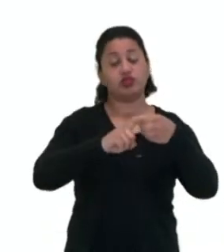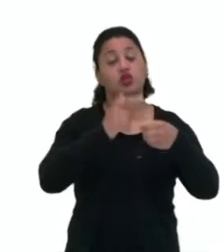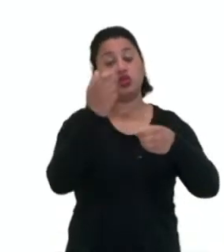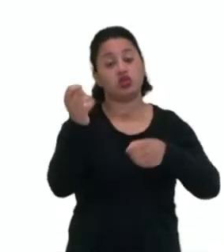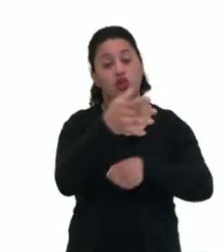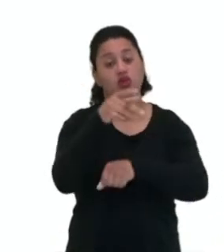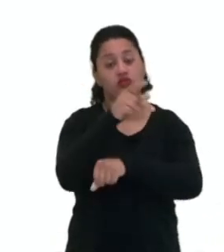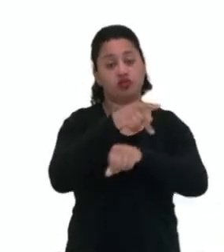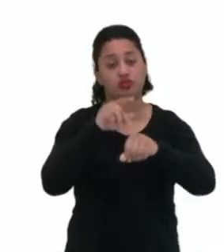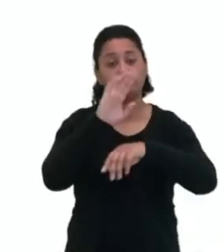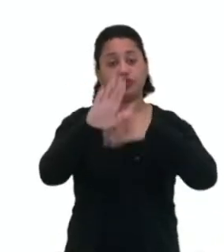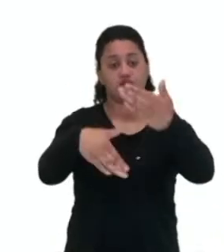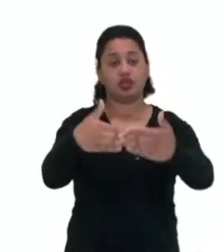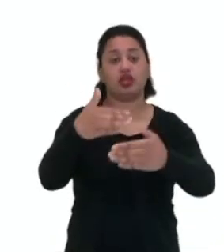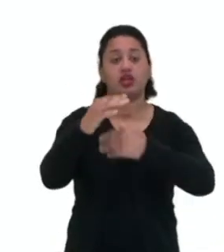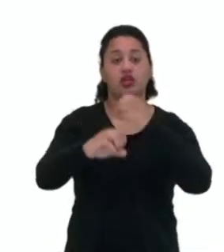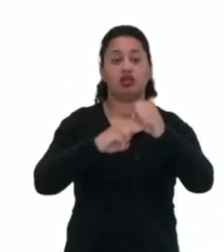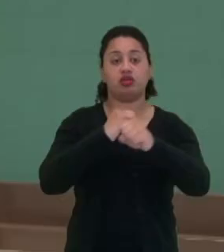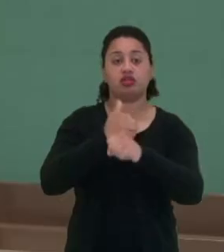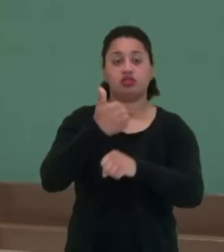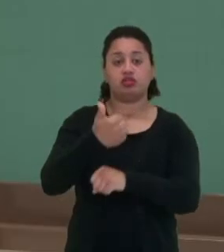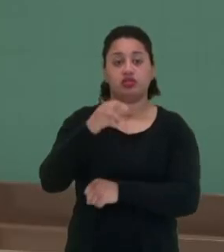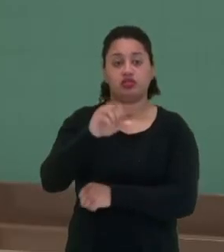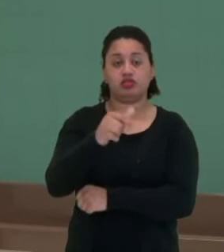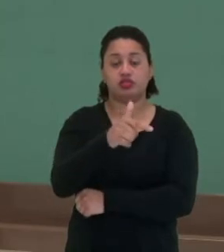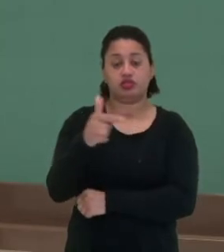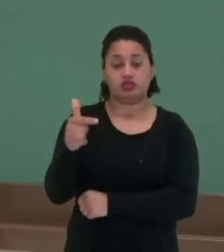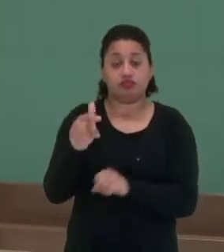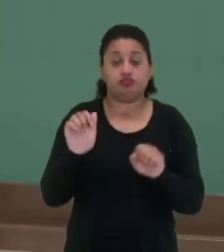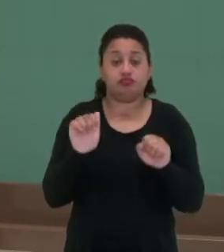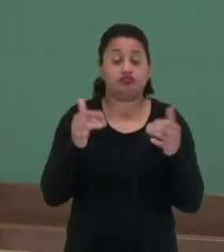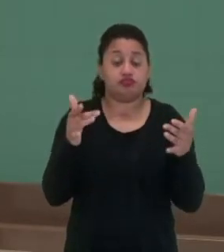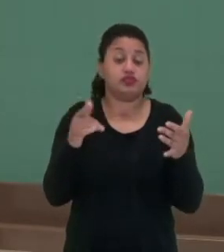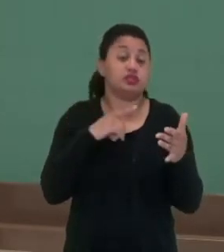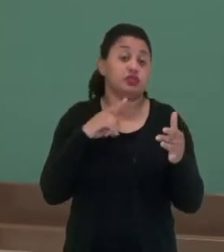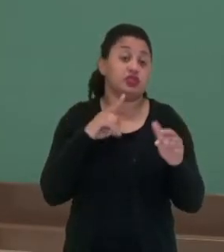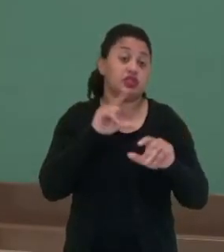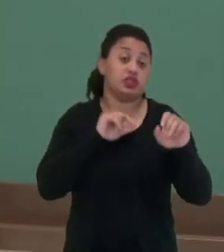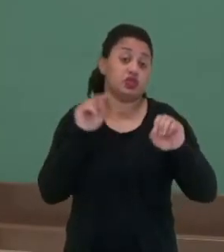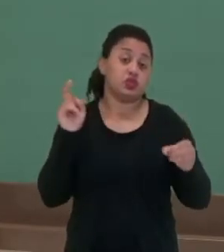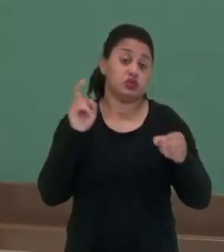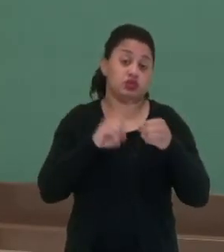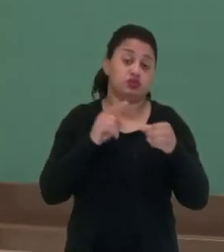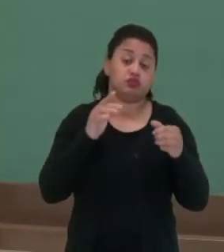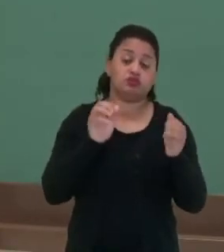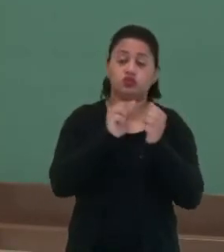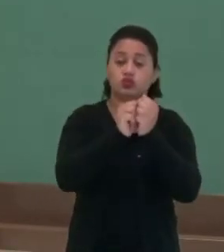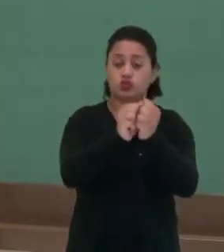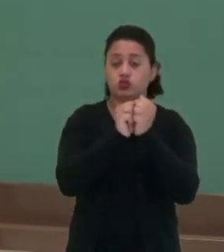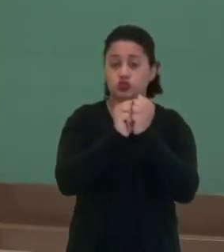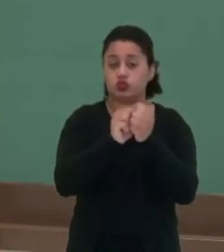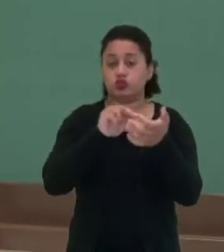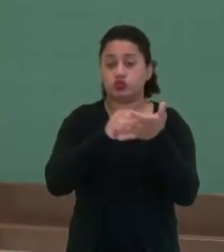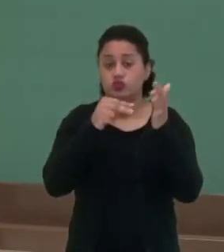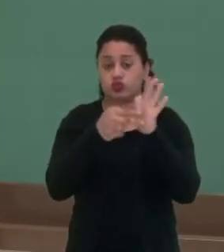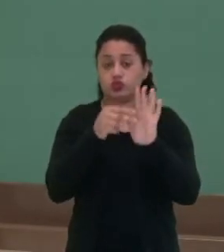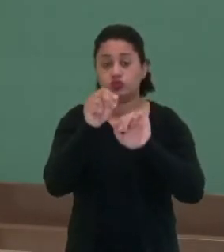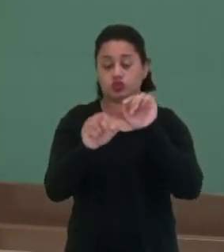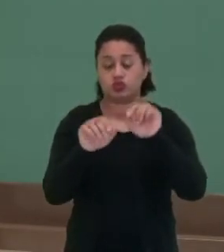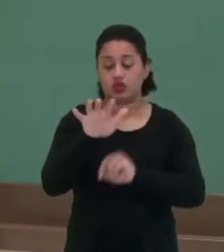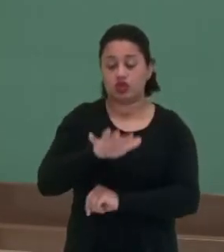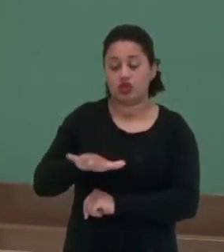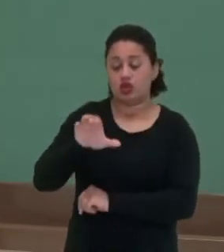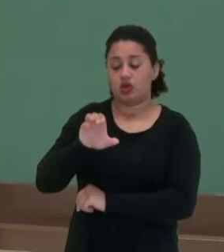país a partir de 1922, tendo a opção de se juntar. Quer dizer que a porção dos curdos que